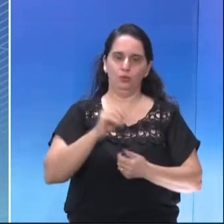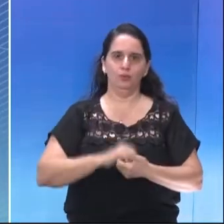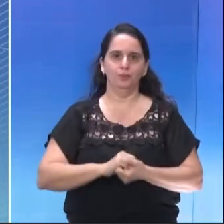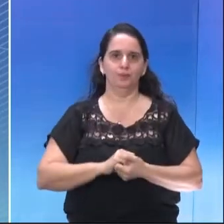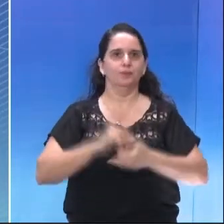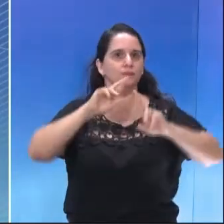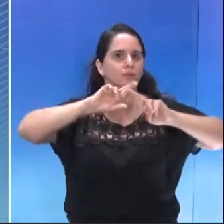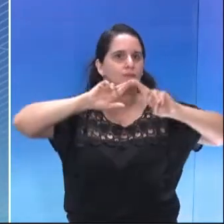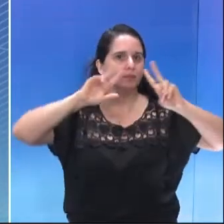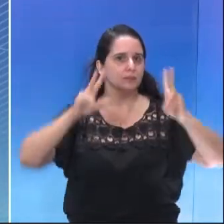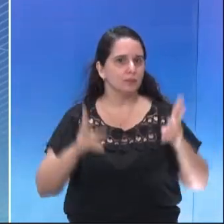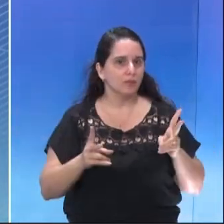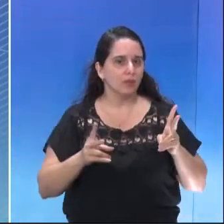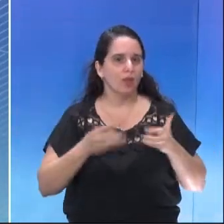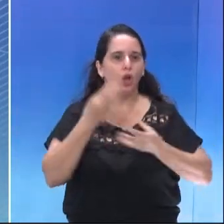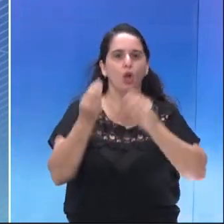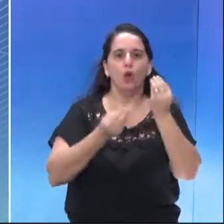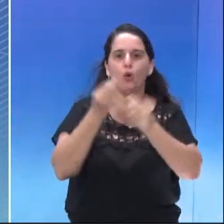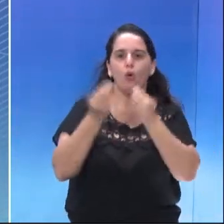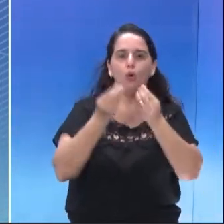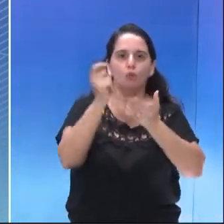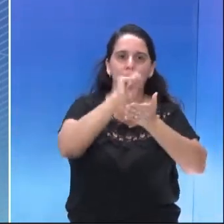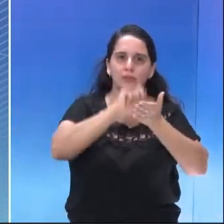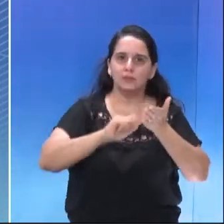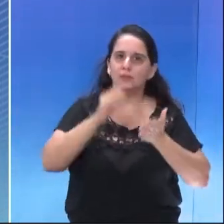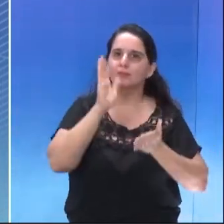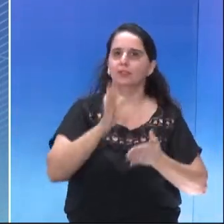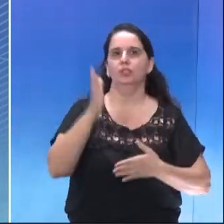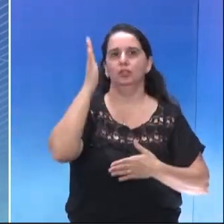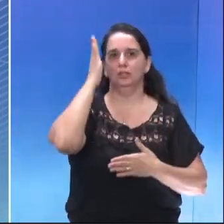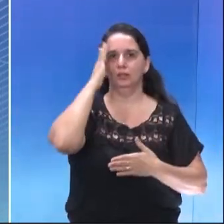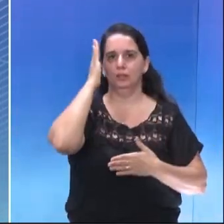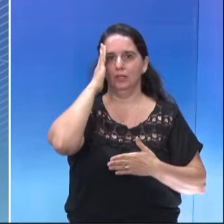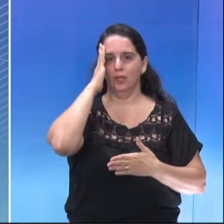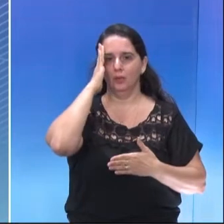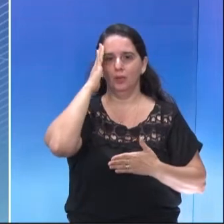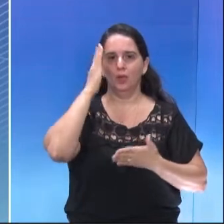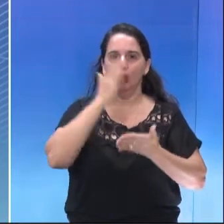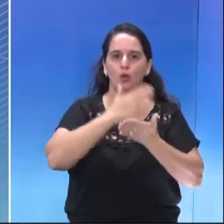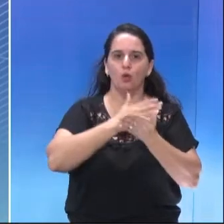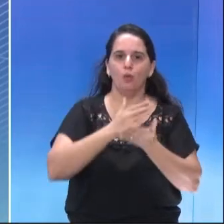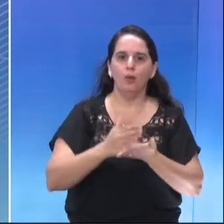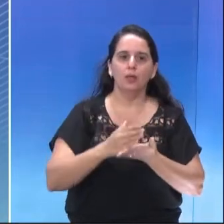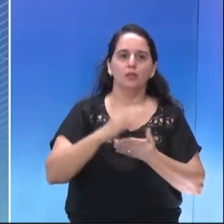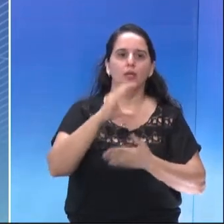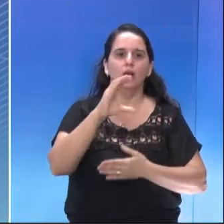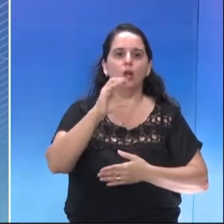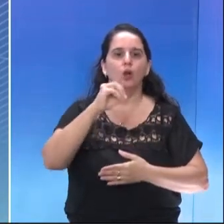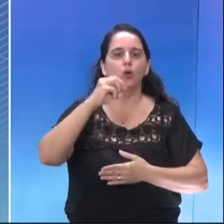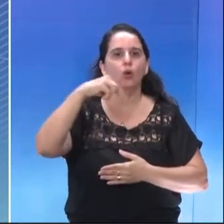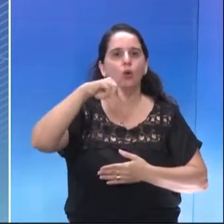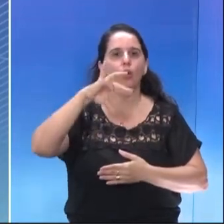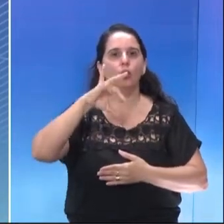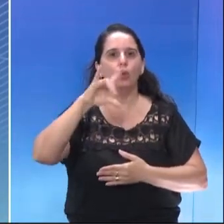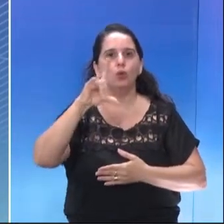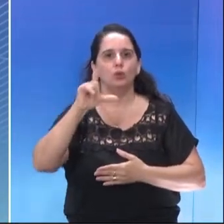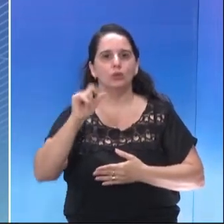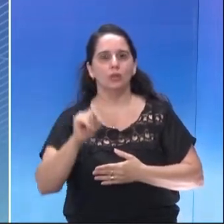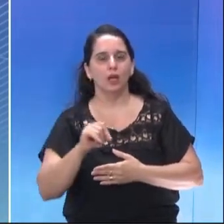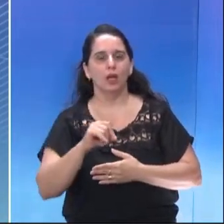diferença lá? Como escrever? Você certamente já aprendeu. Começa com a conjunção conclusiva, uma locução